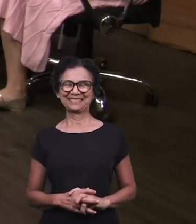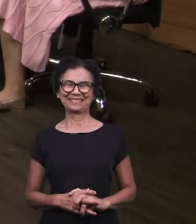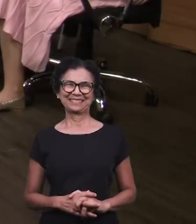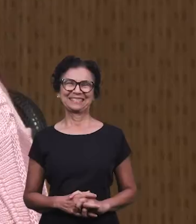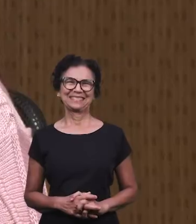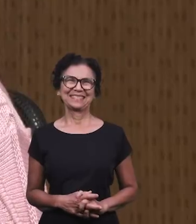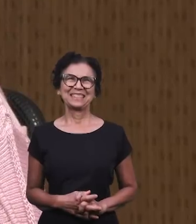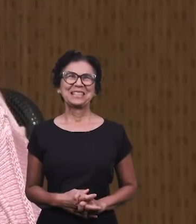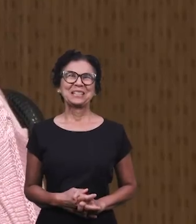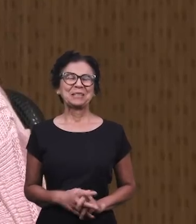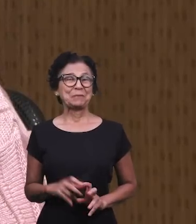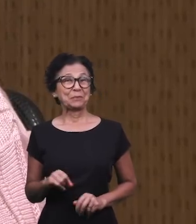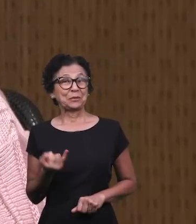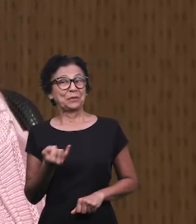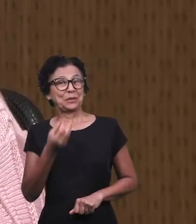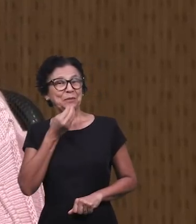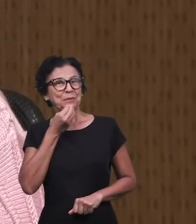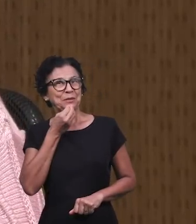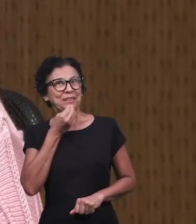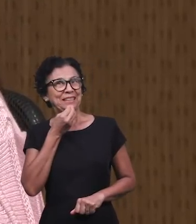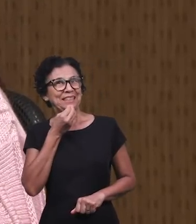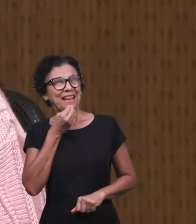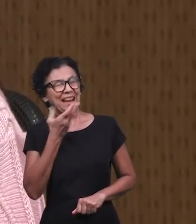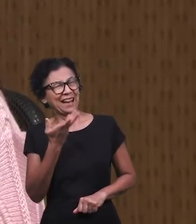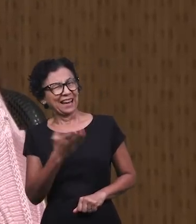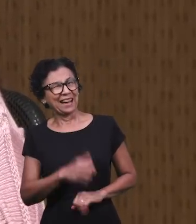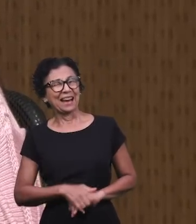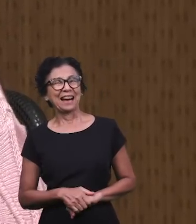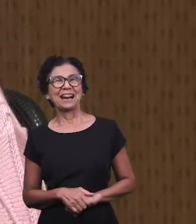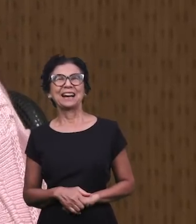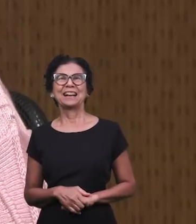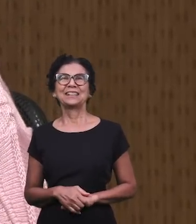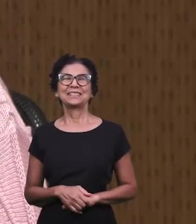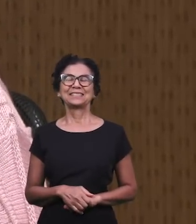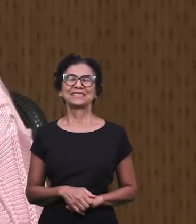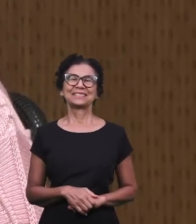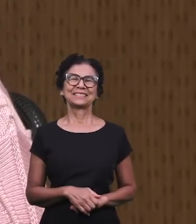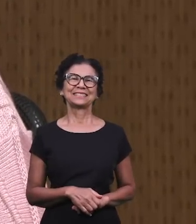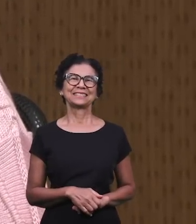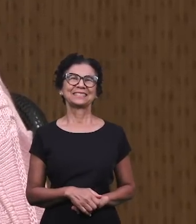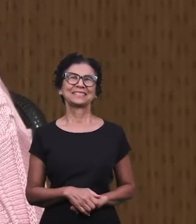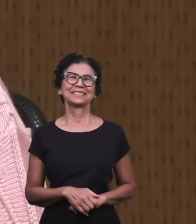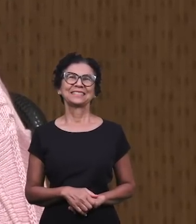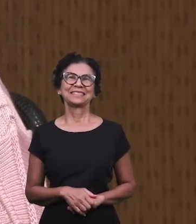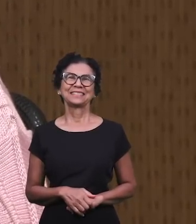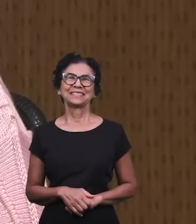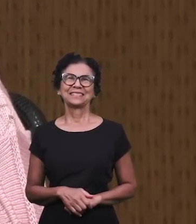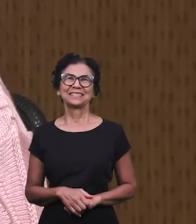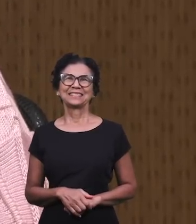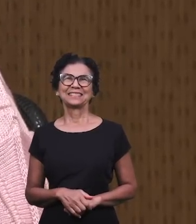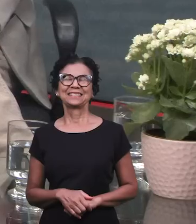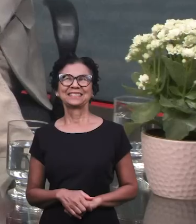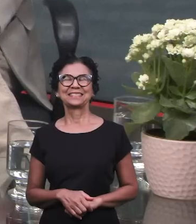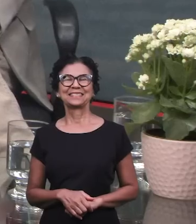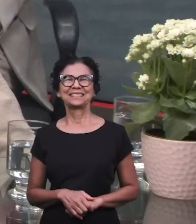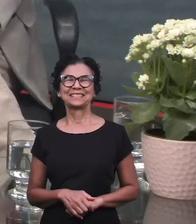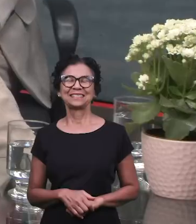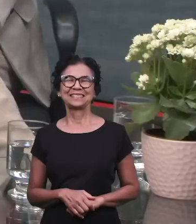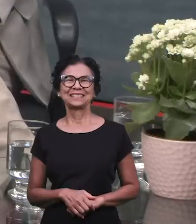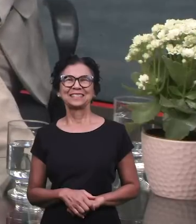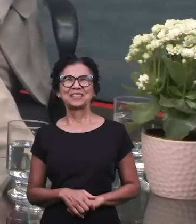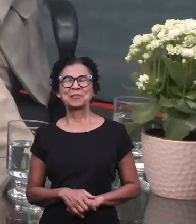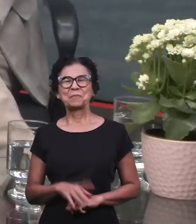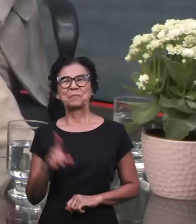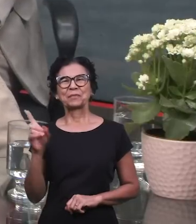Aproveita o momento, quem der, aproveita, senta, conversa e recebe a bênção do Senhor. Muito bem, a Karina